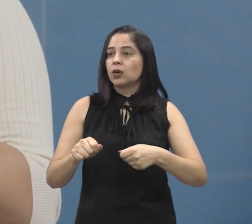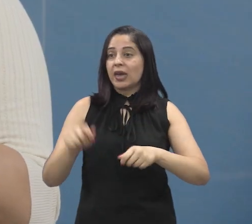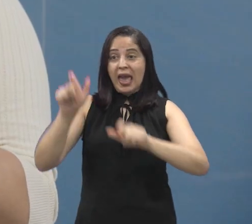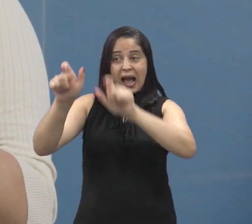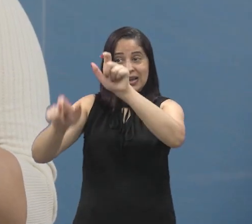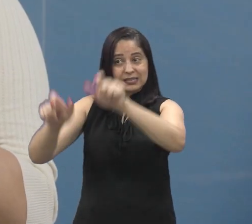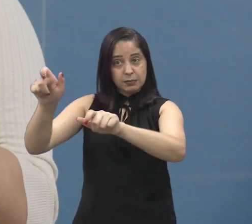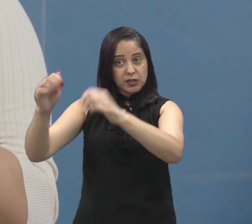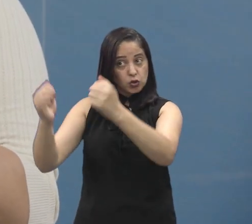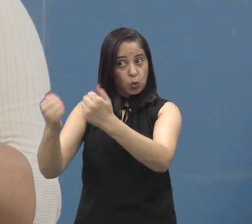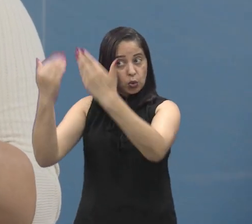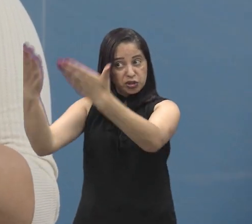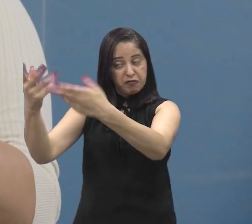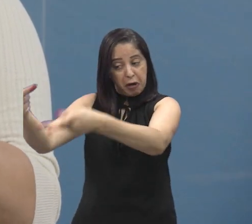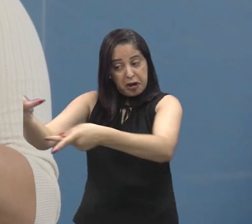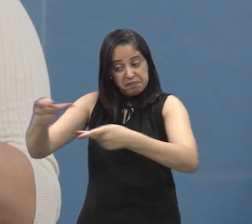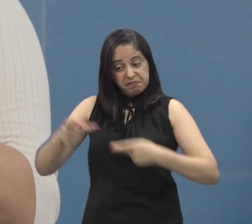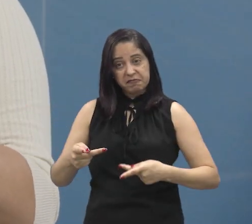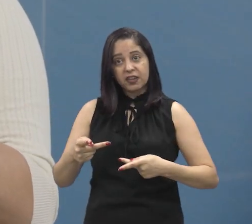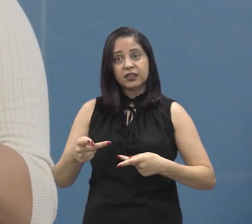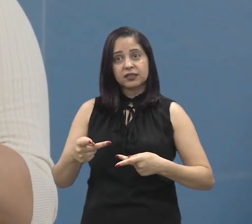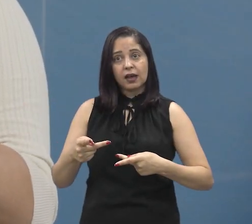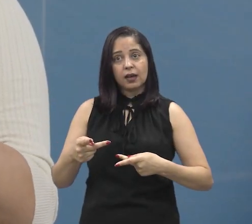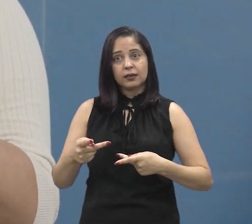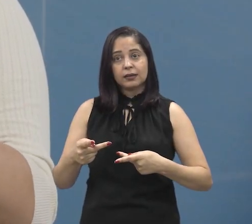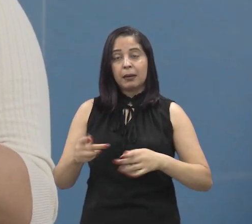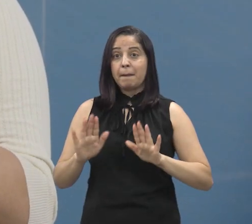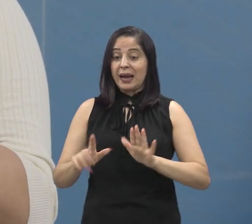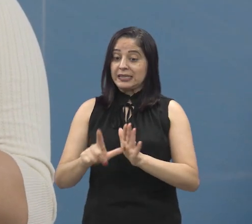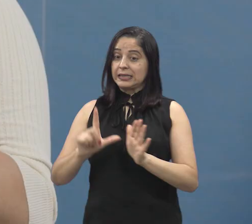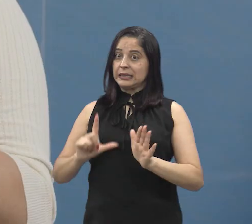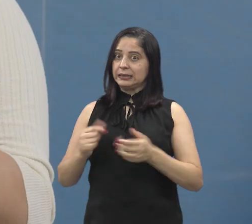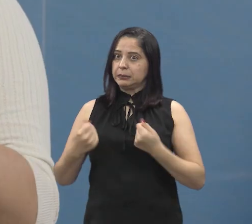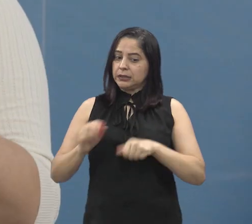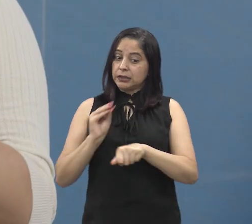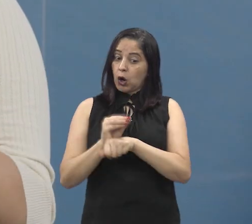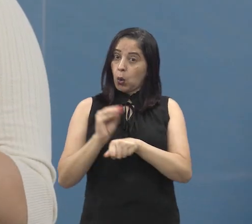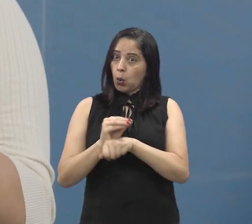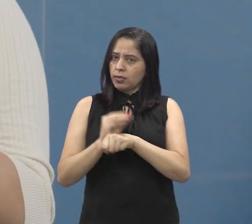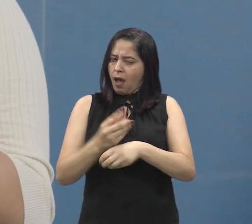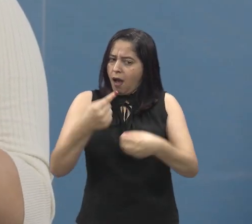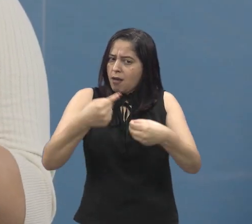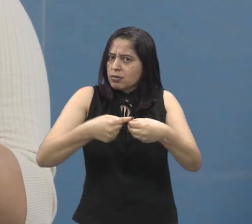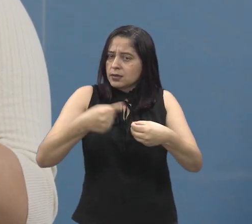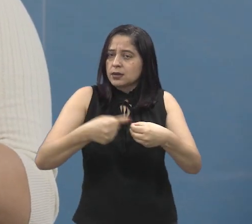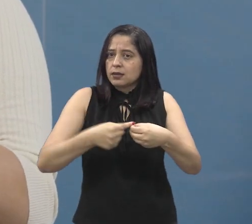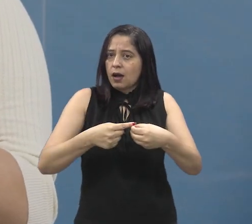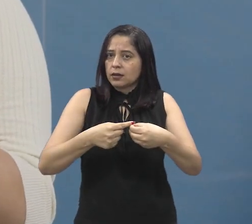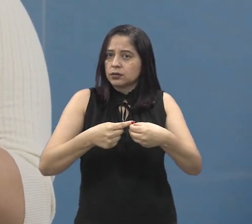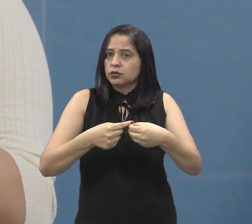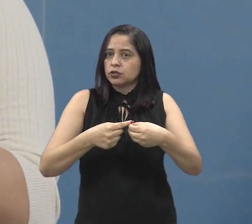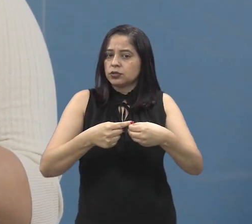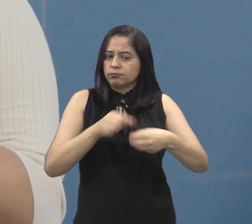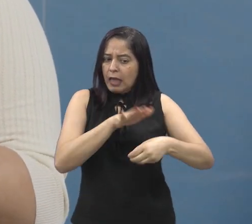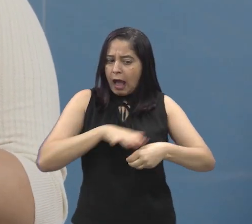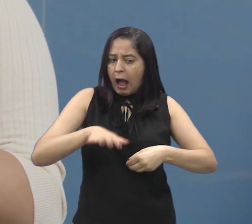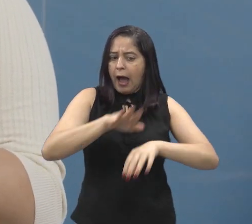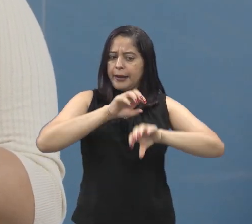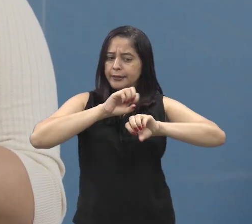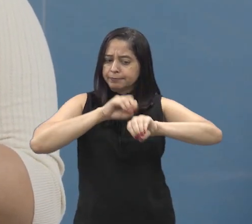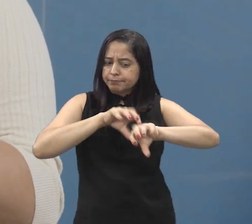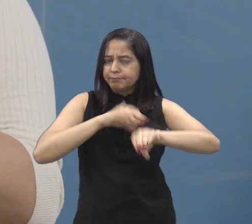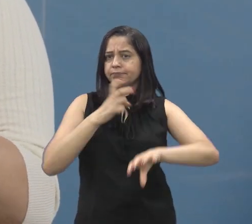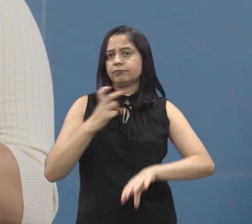que cuidar da nossa casa. Isso não só vai acontecer através da cultura e da educação, né? É o trabalho de